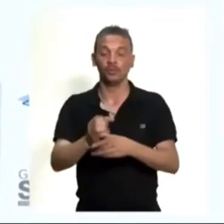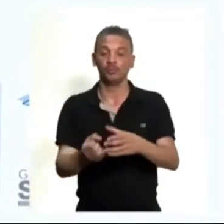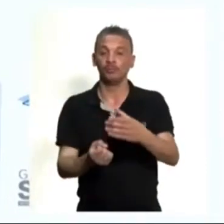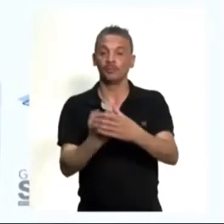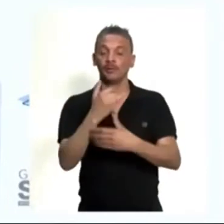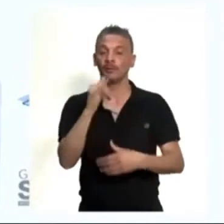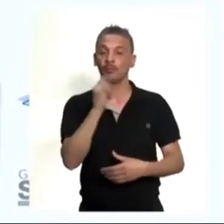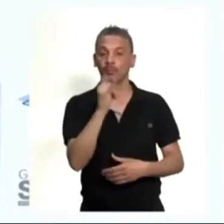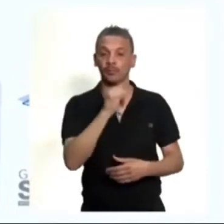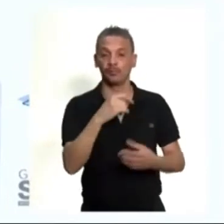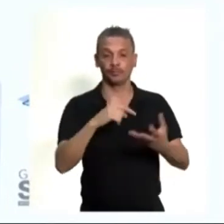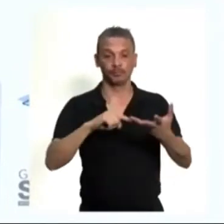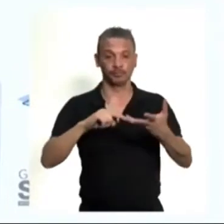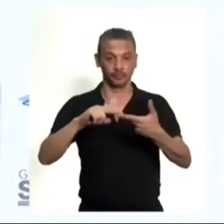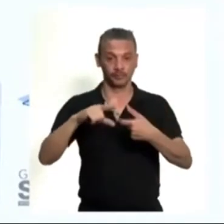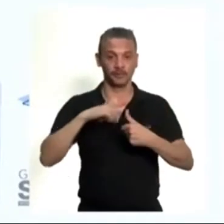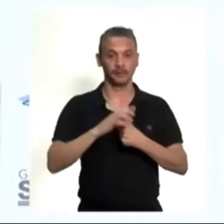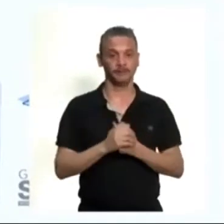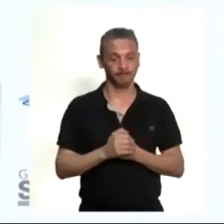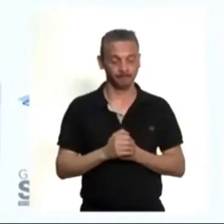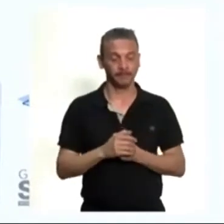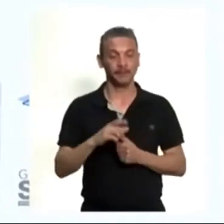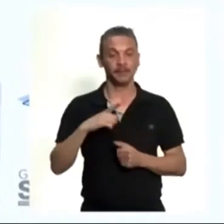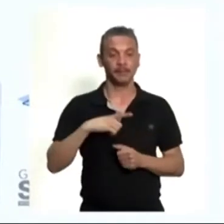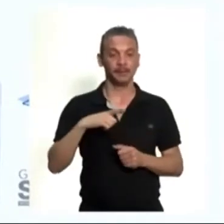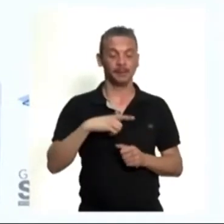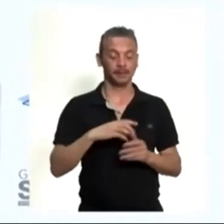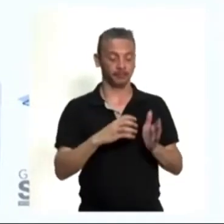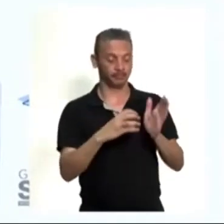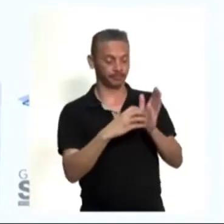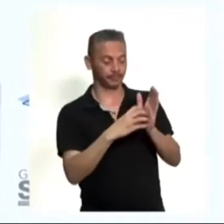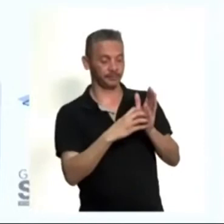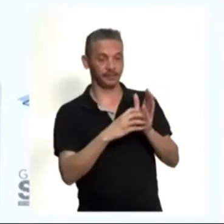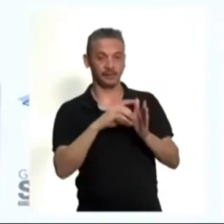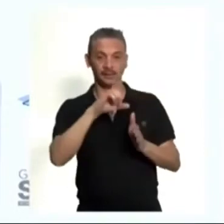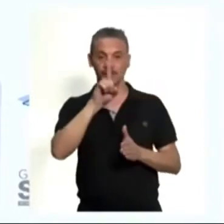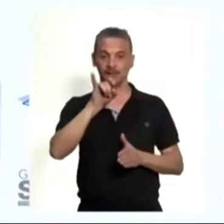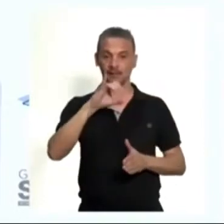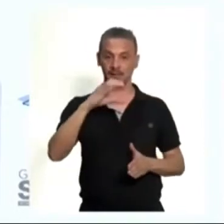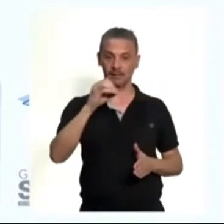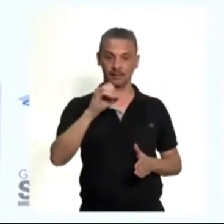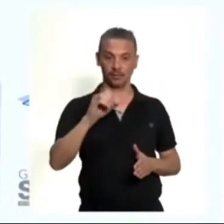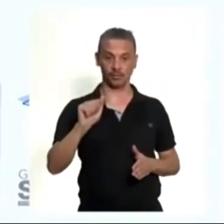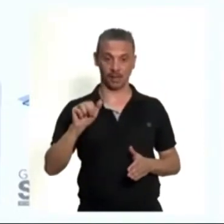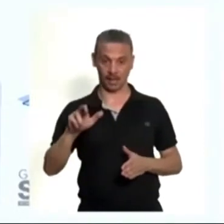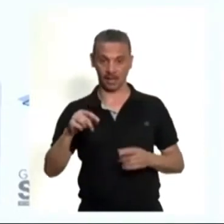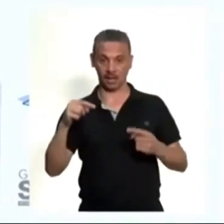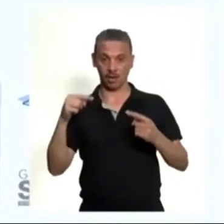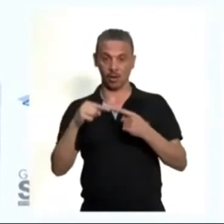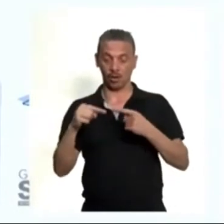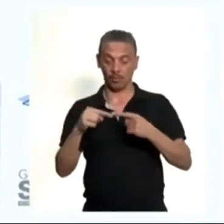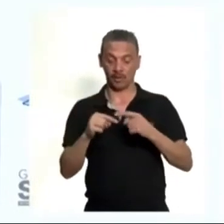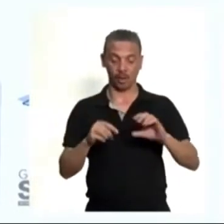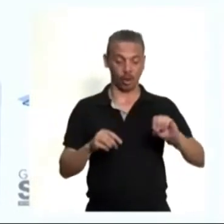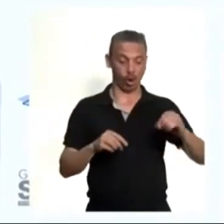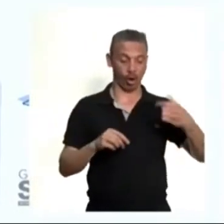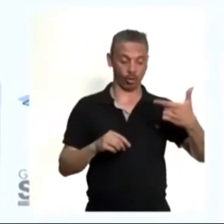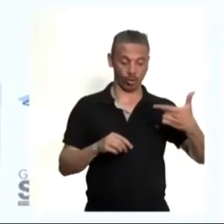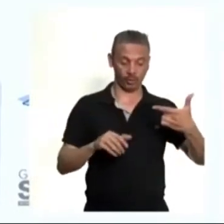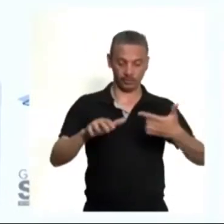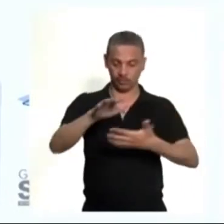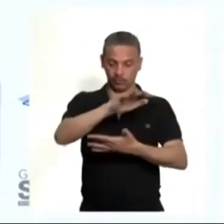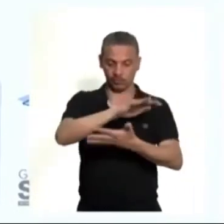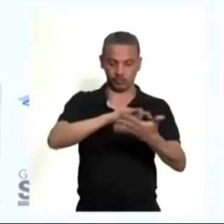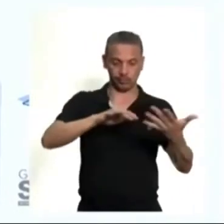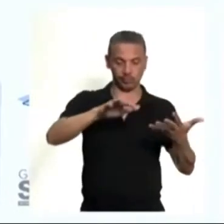para geração de energia elétrica. Dentre eles, pode-se destacar as baterias de zinco-ar, que combinam o oxigênio